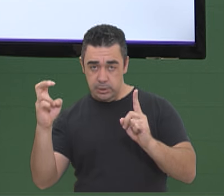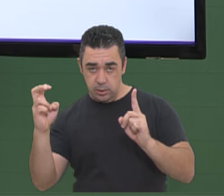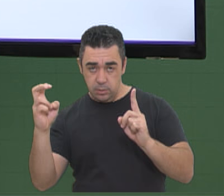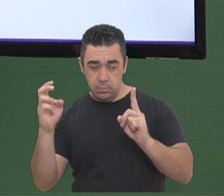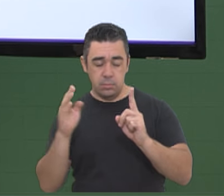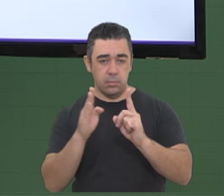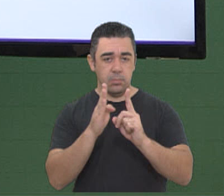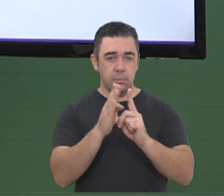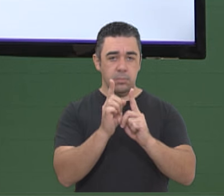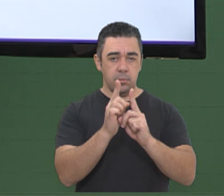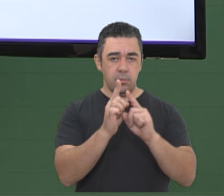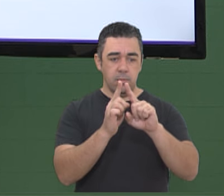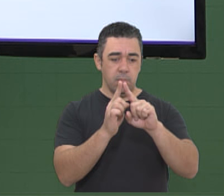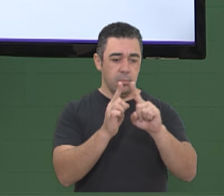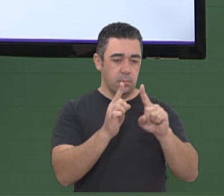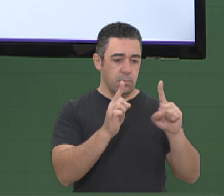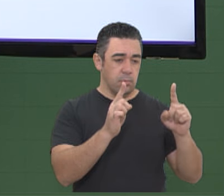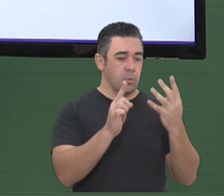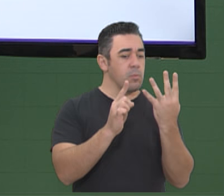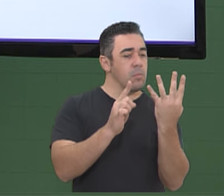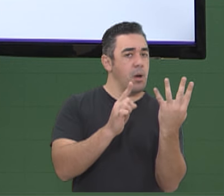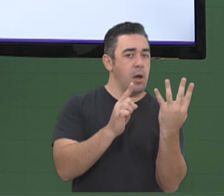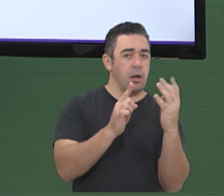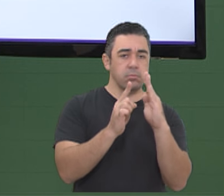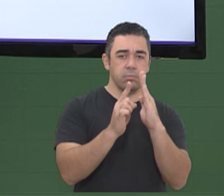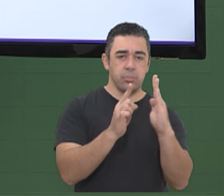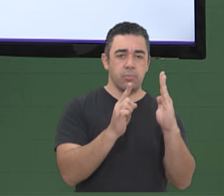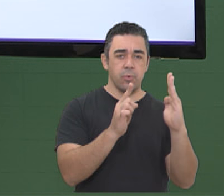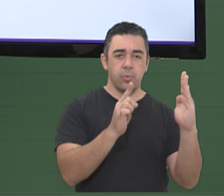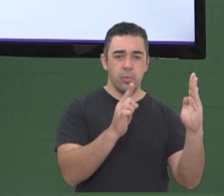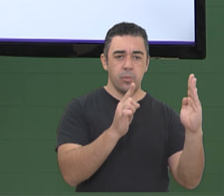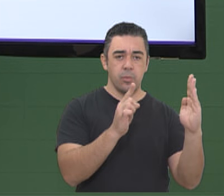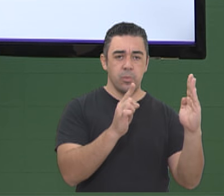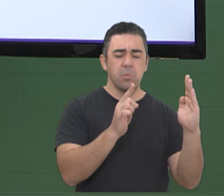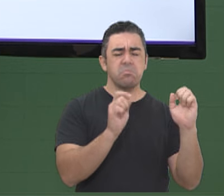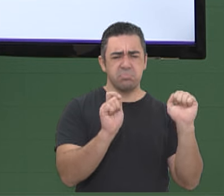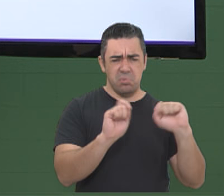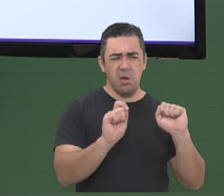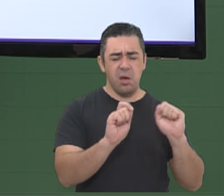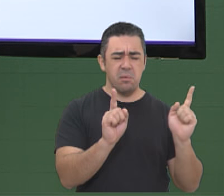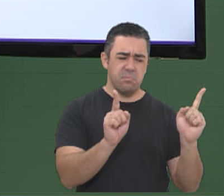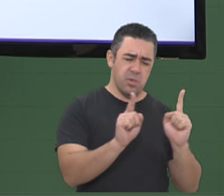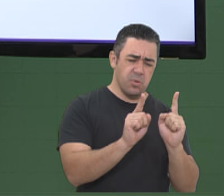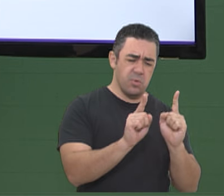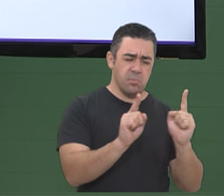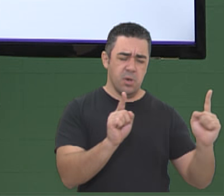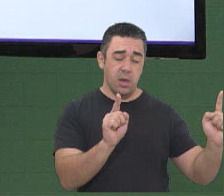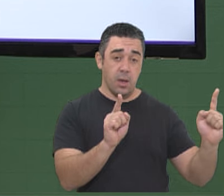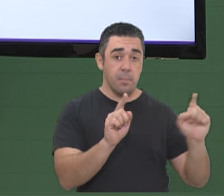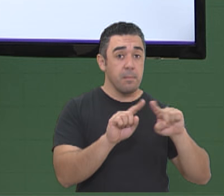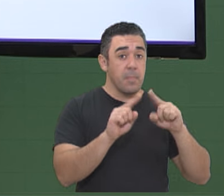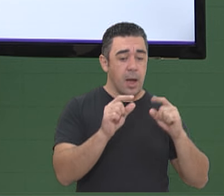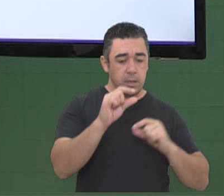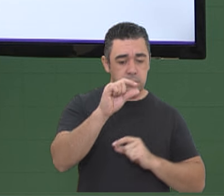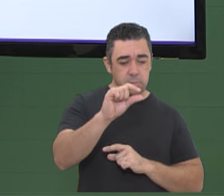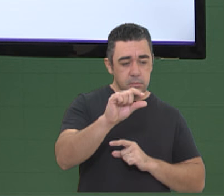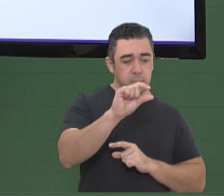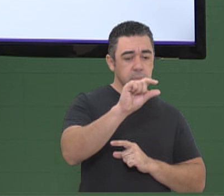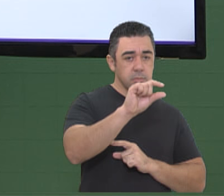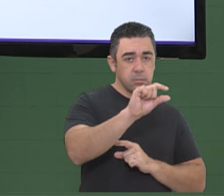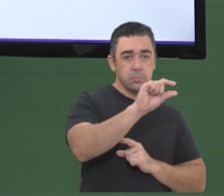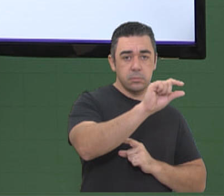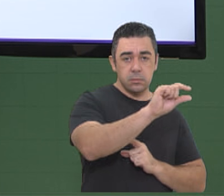cá tem 4 tracinhos. Estão vendo? Não precisa ser exatamente igual de um lado do outro. Mas o tamanho,